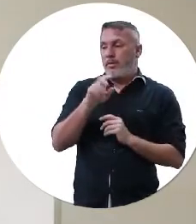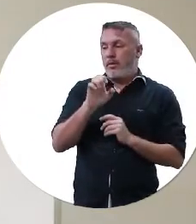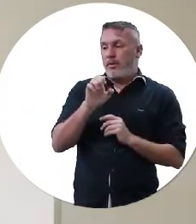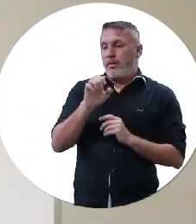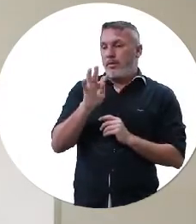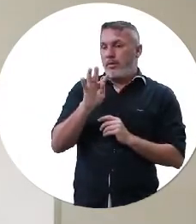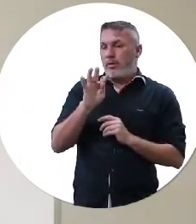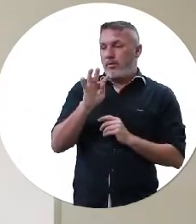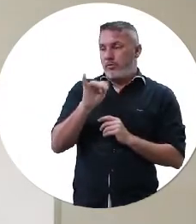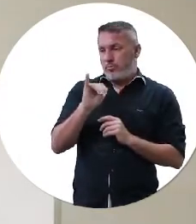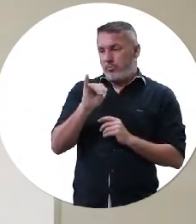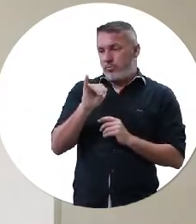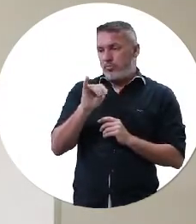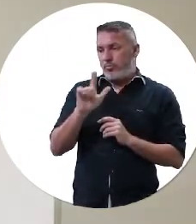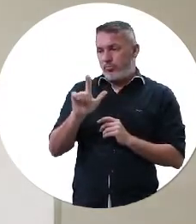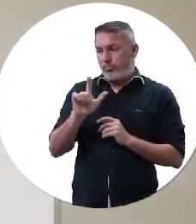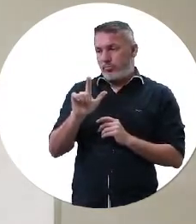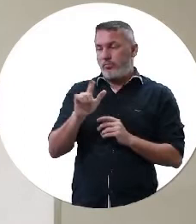N-etil,